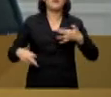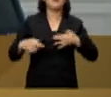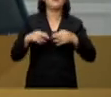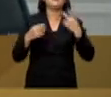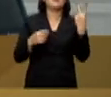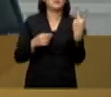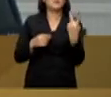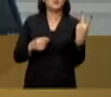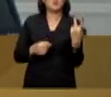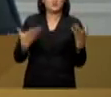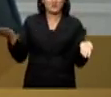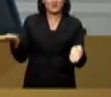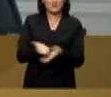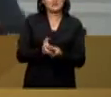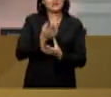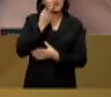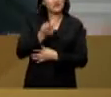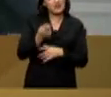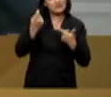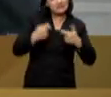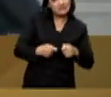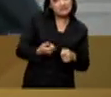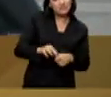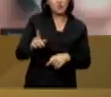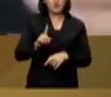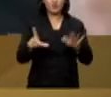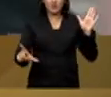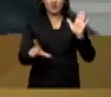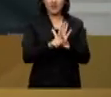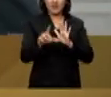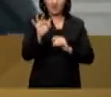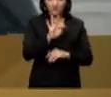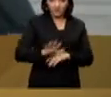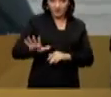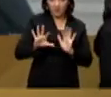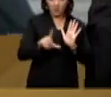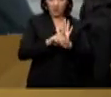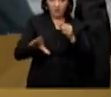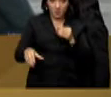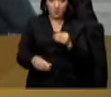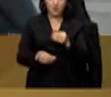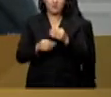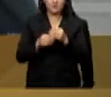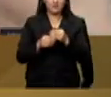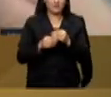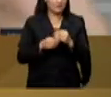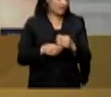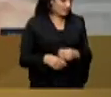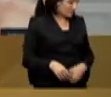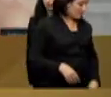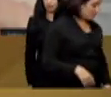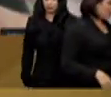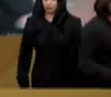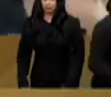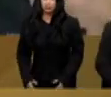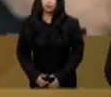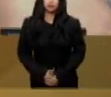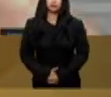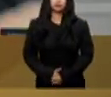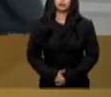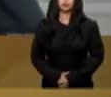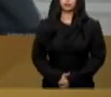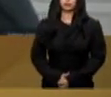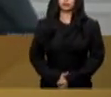se inicia sobre a necessidade ou não da lei federal, né, de uma lei complementar federal prévia, ou